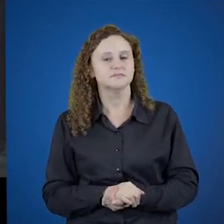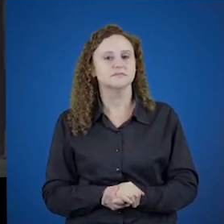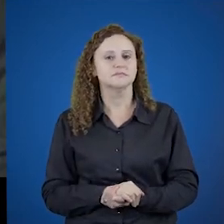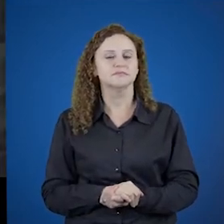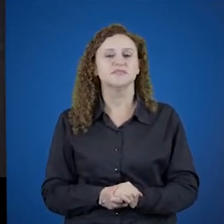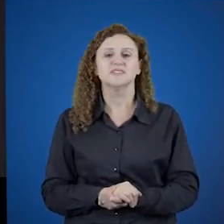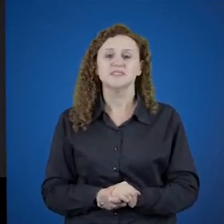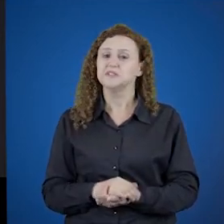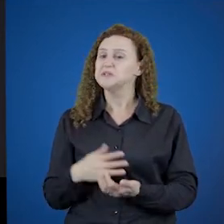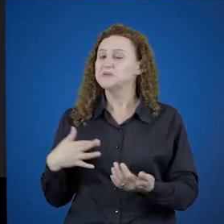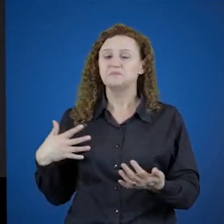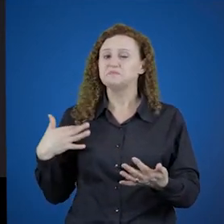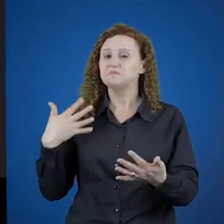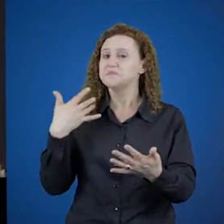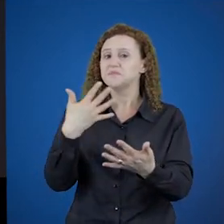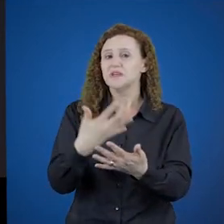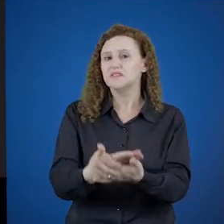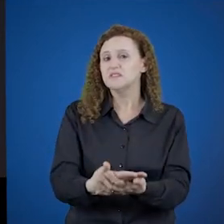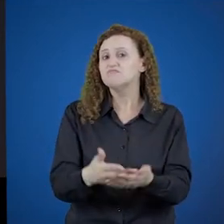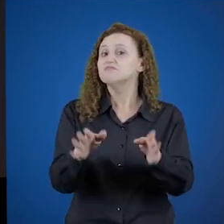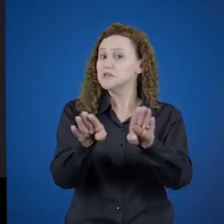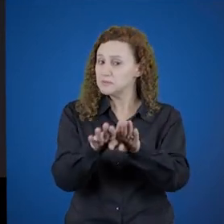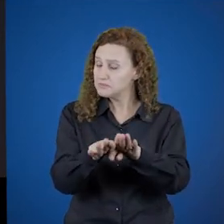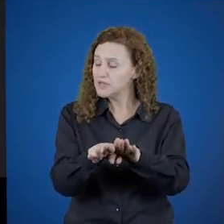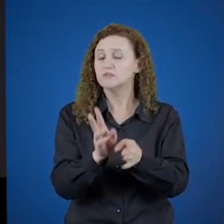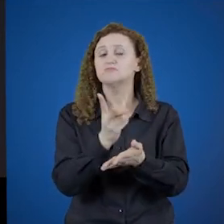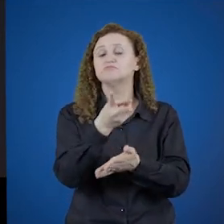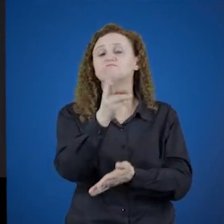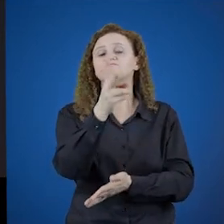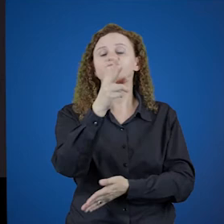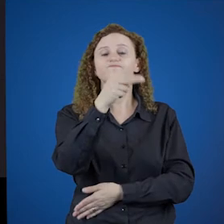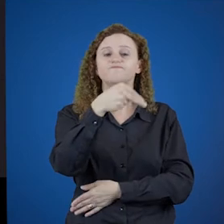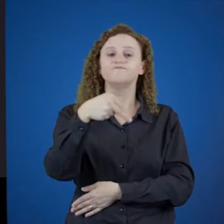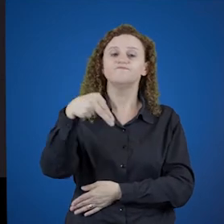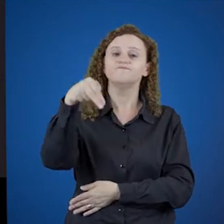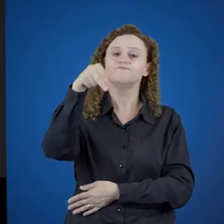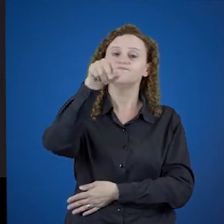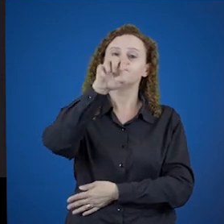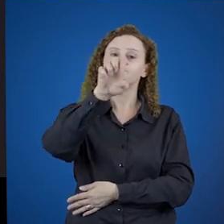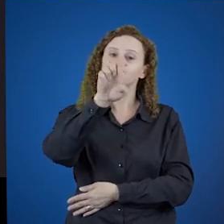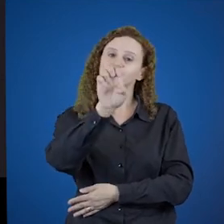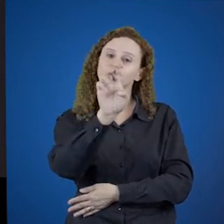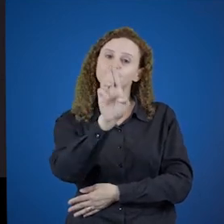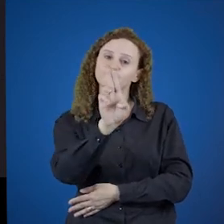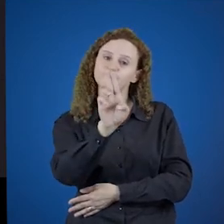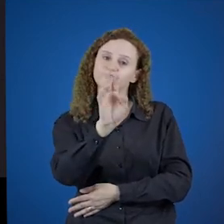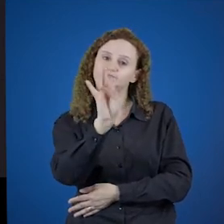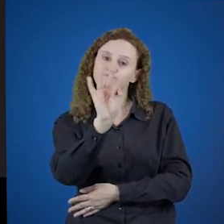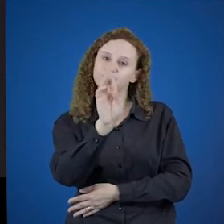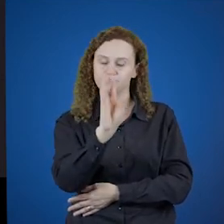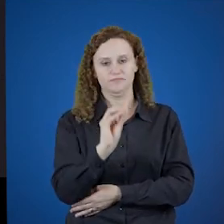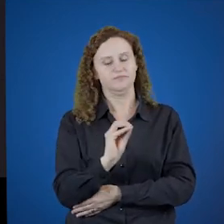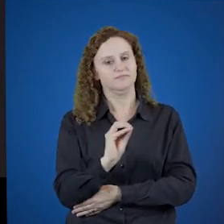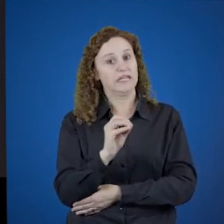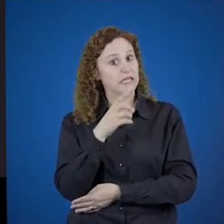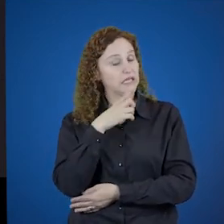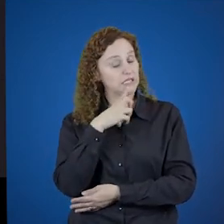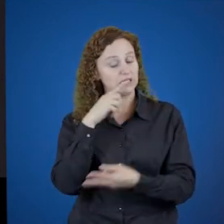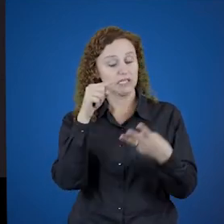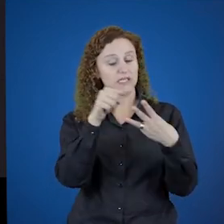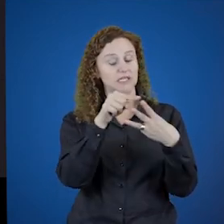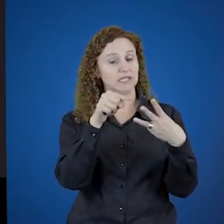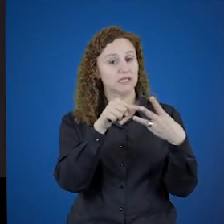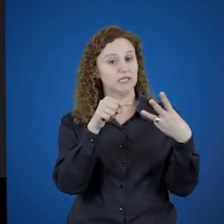o lar um bonnaroo e assim o neutro também vai fazer a concordância lembre-se que eu acabei de